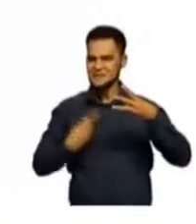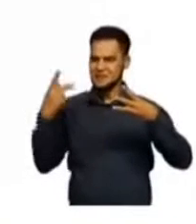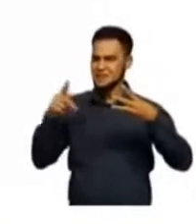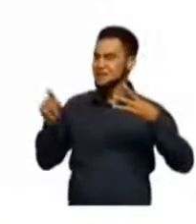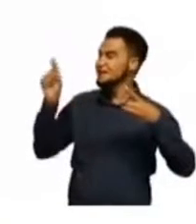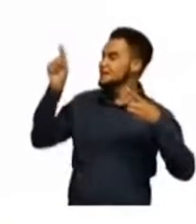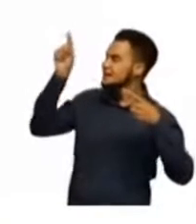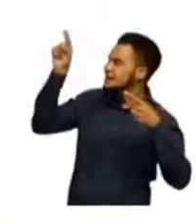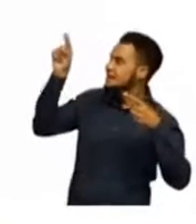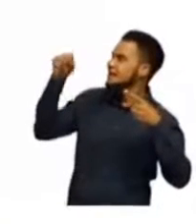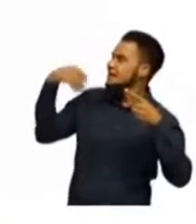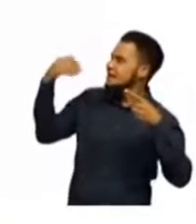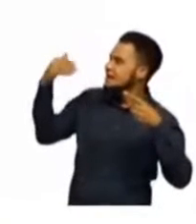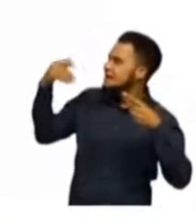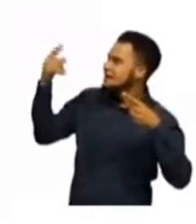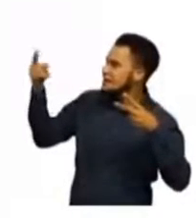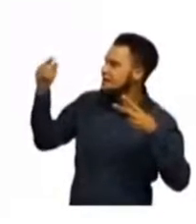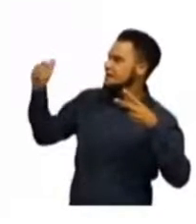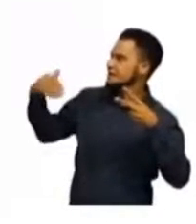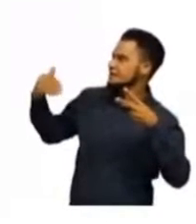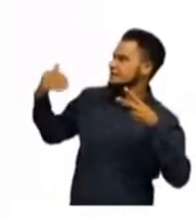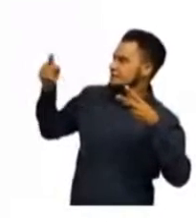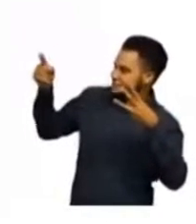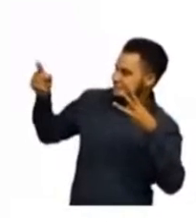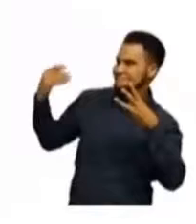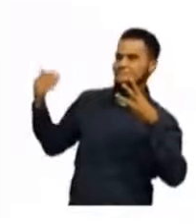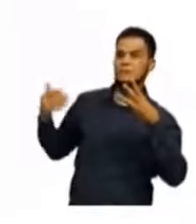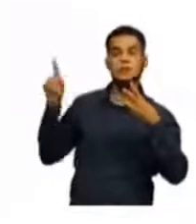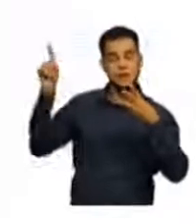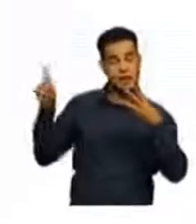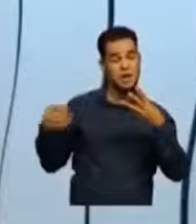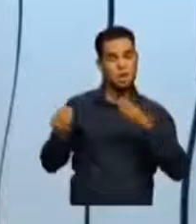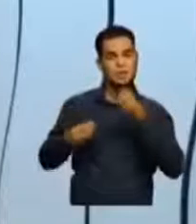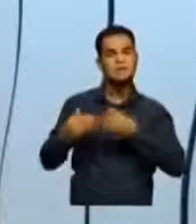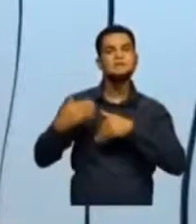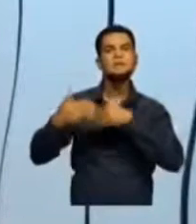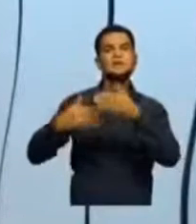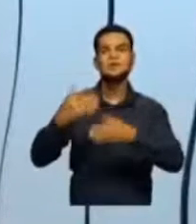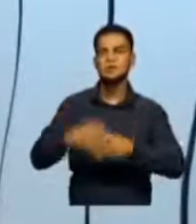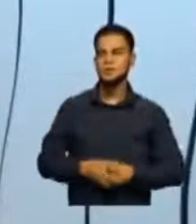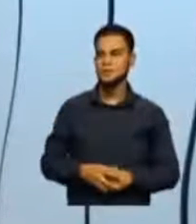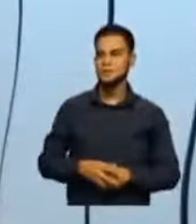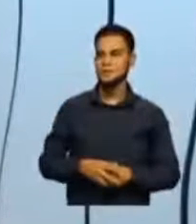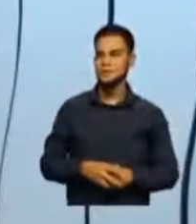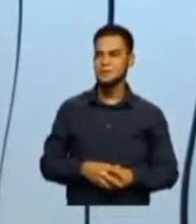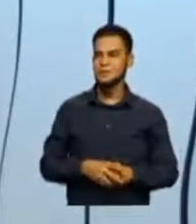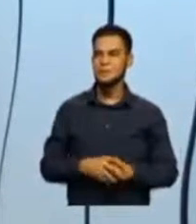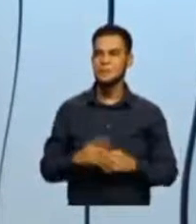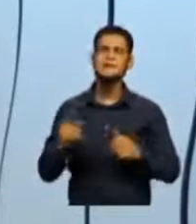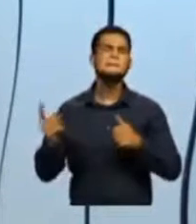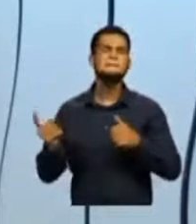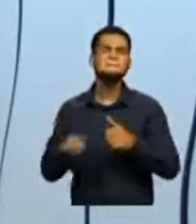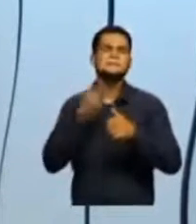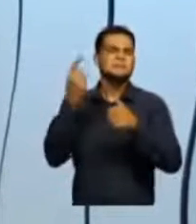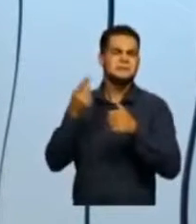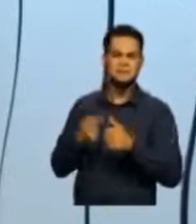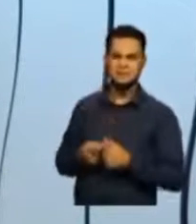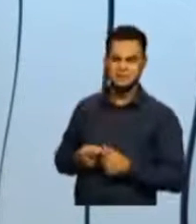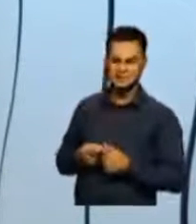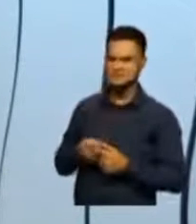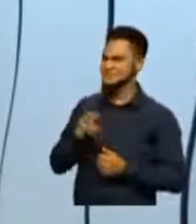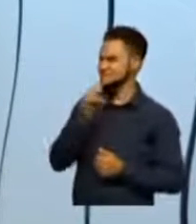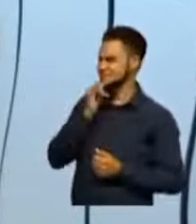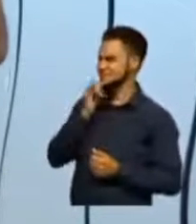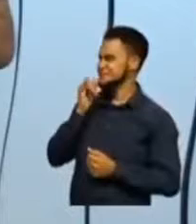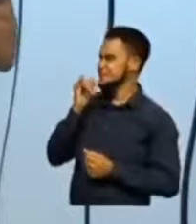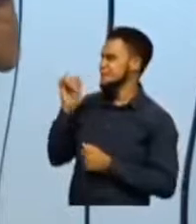de estágios de formas evolutivas, digamos assim. Essa primeira forma aqui que a gente está vendo, que é a mais